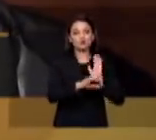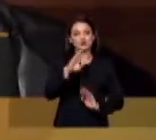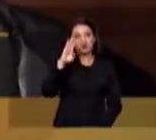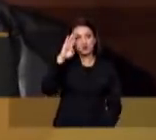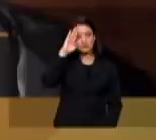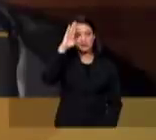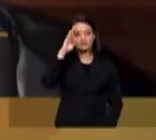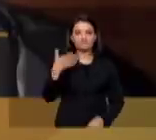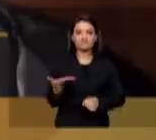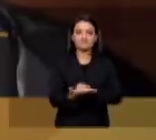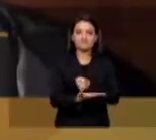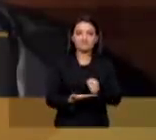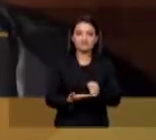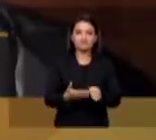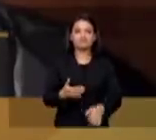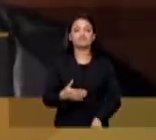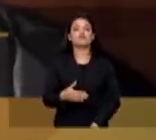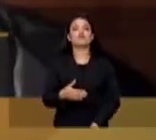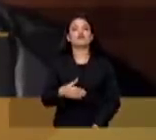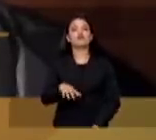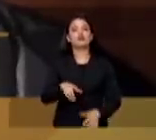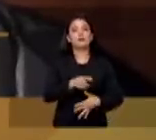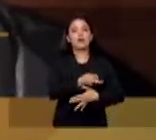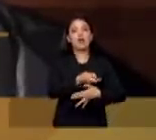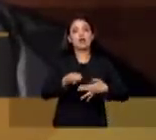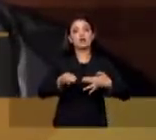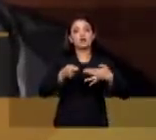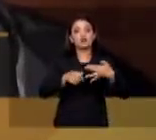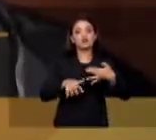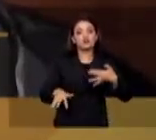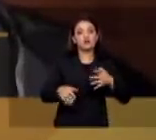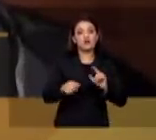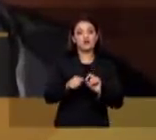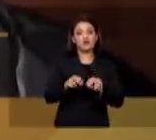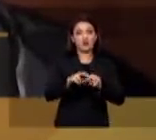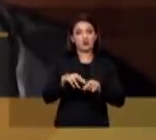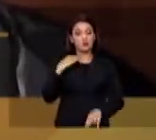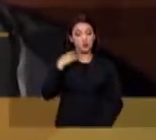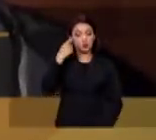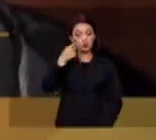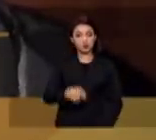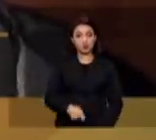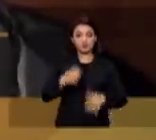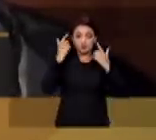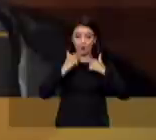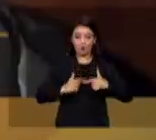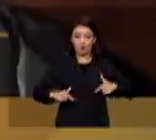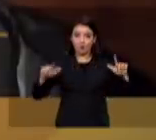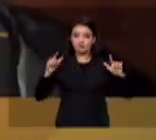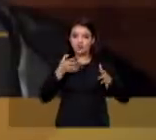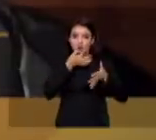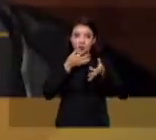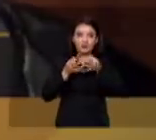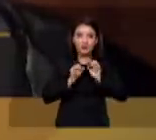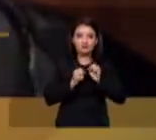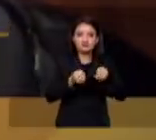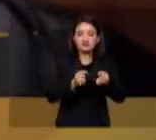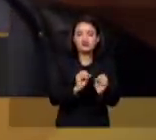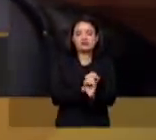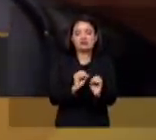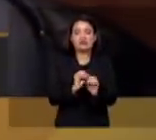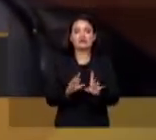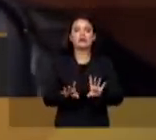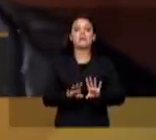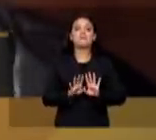fundamental à jurisdição prestada por juiz imparcial, no que se constitui, aliás,